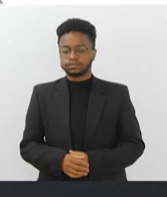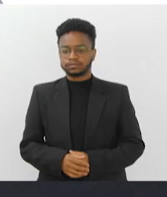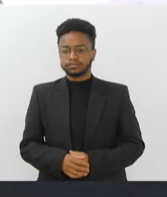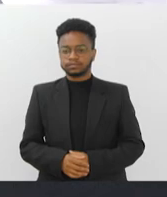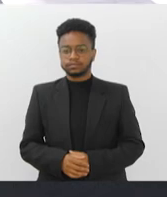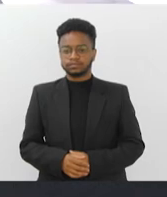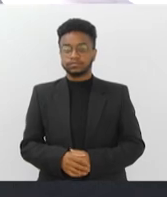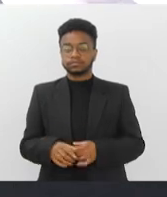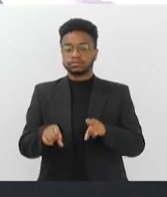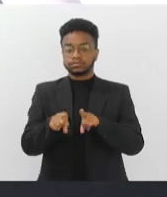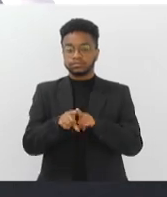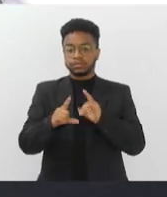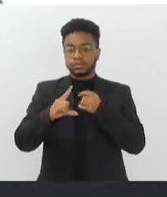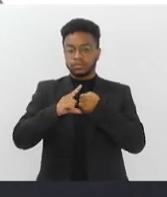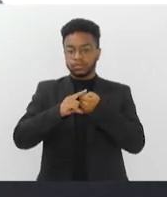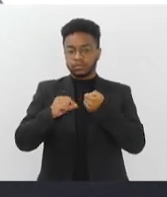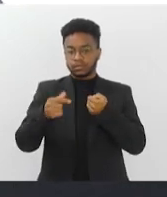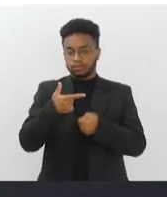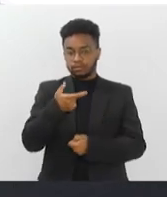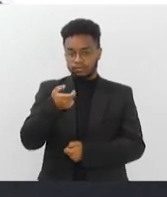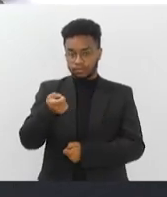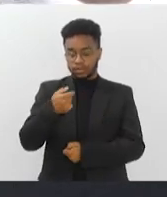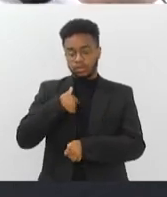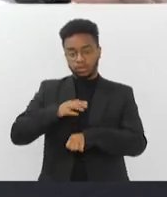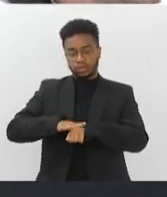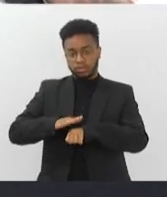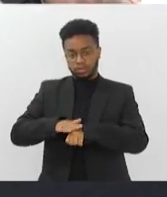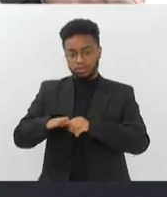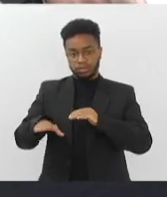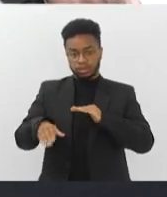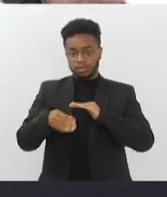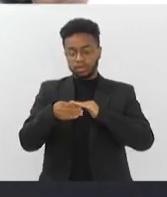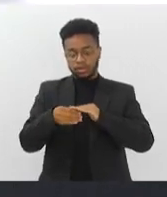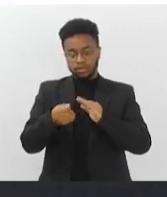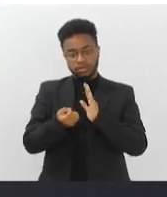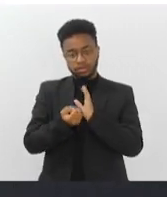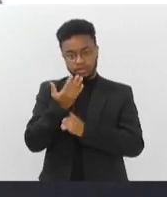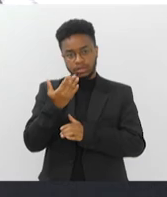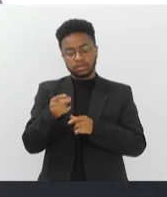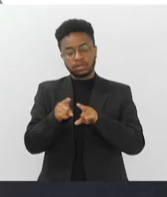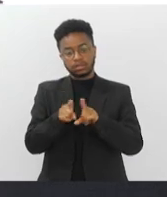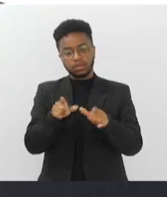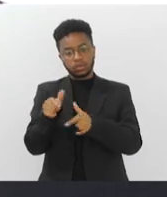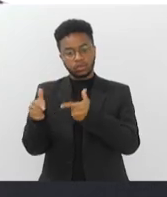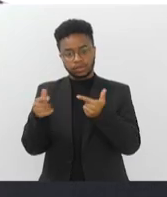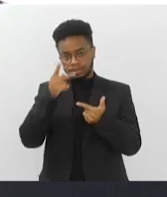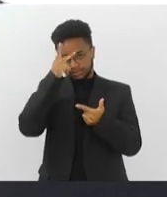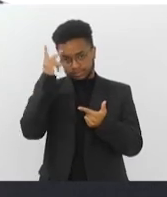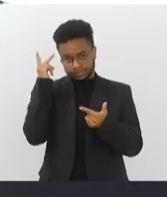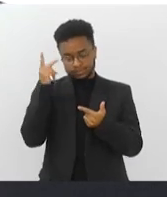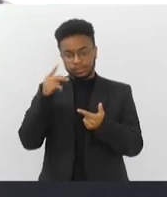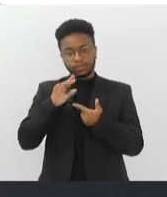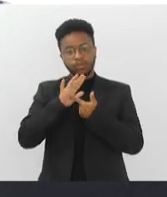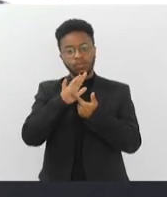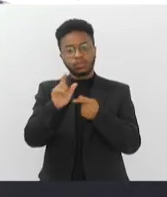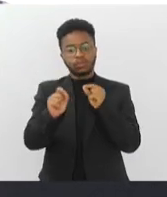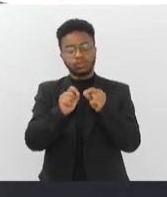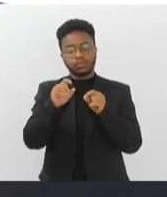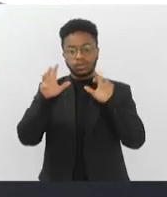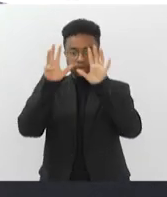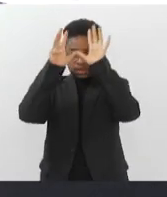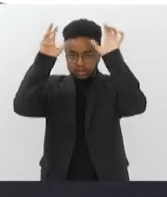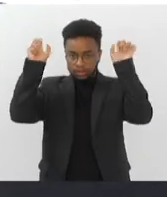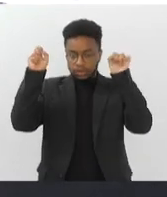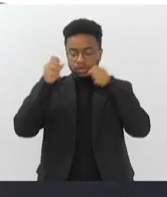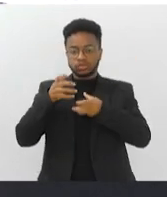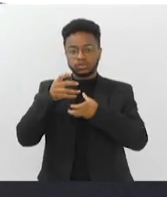o artigo 20, inclusive foi emenda minha e de outros que foi acatada, diz que o Tribunal de Contas fiscalizará,